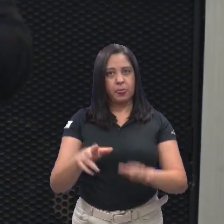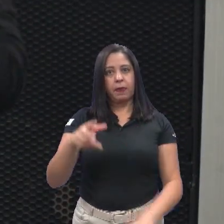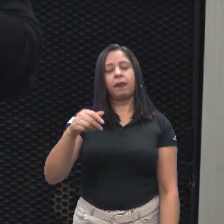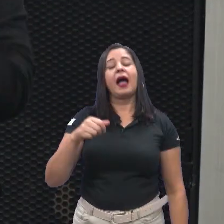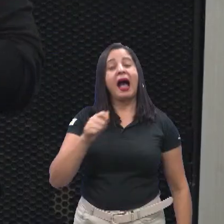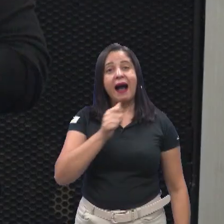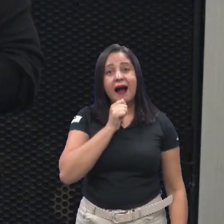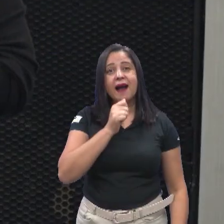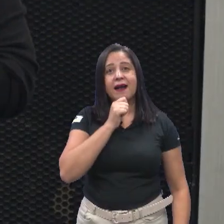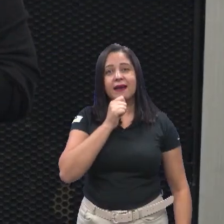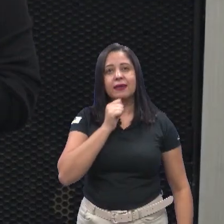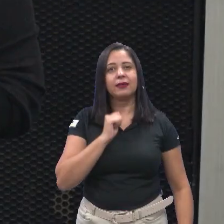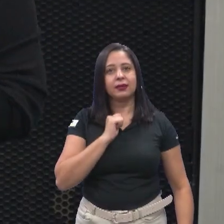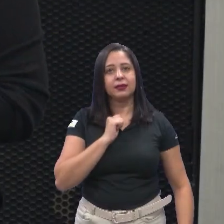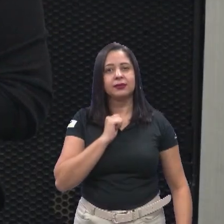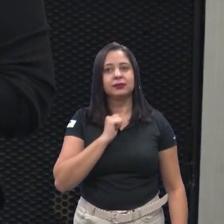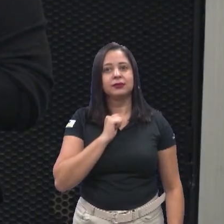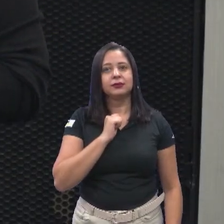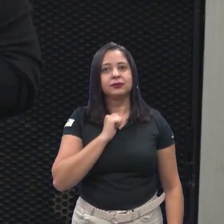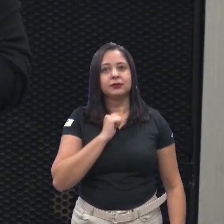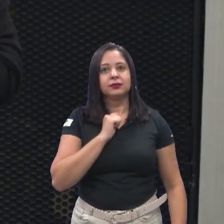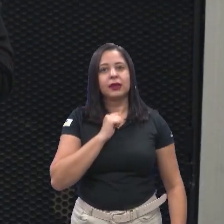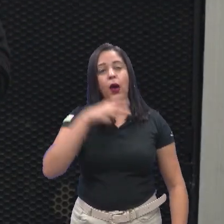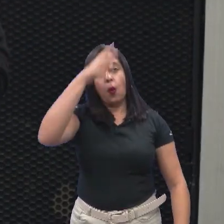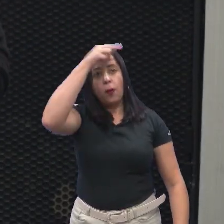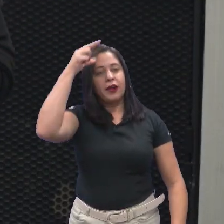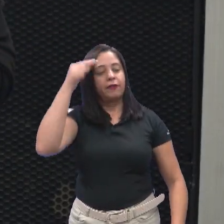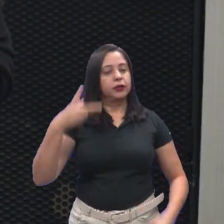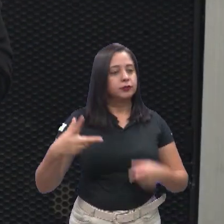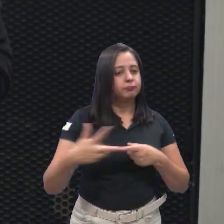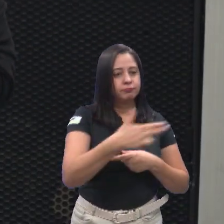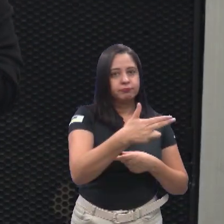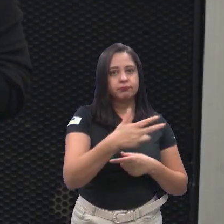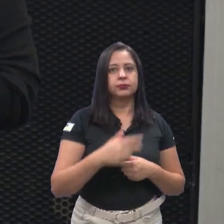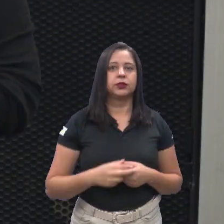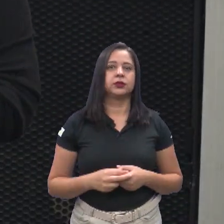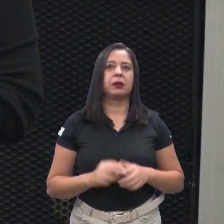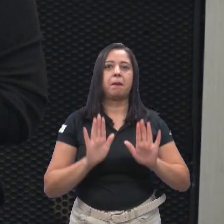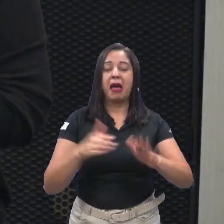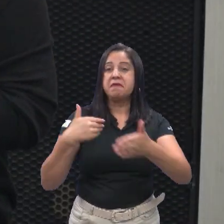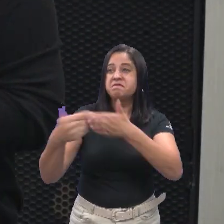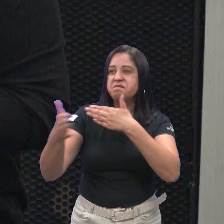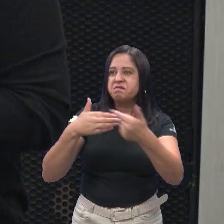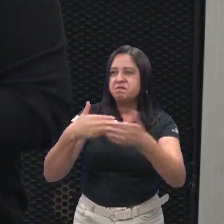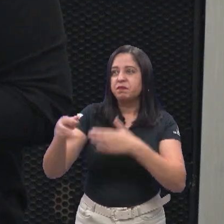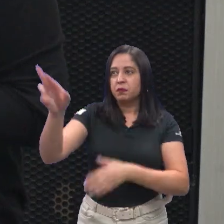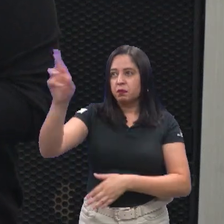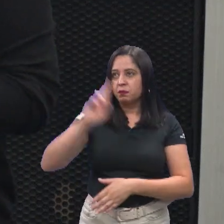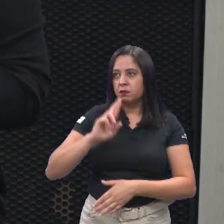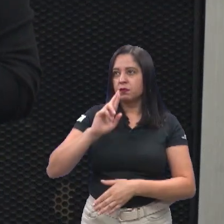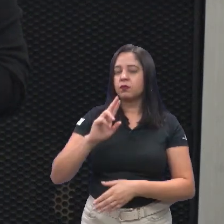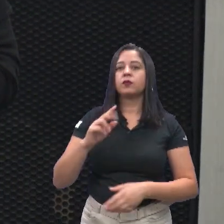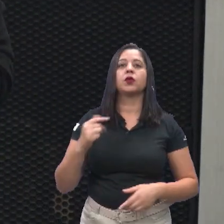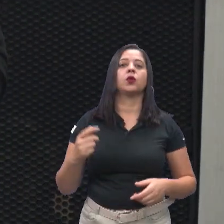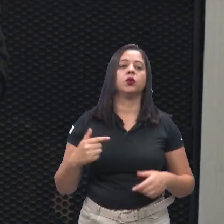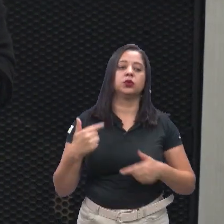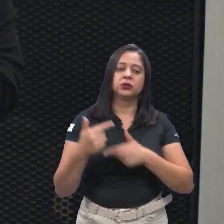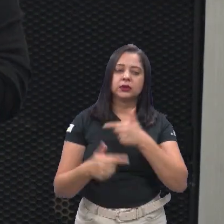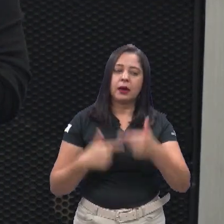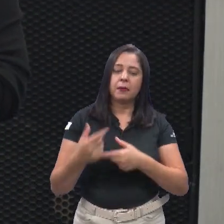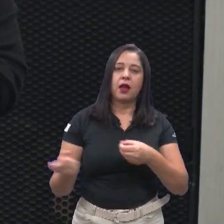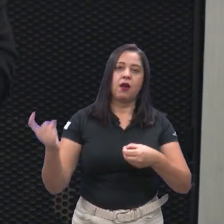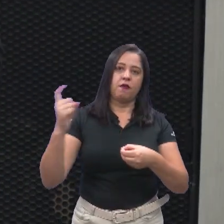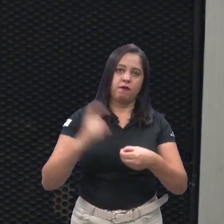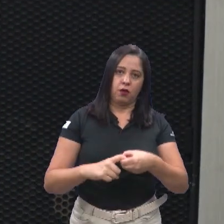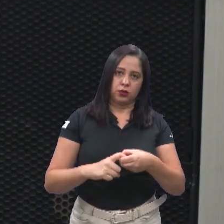das pessoas que mais precisam da nossa cidade. Então, independente de resposta, nós queremos que volte o serviço e que volte bem feito,